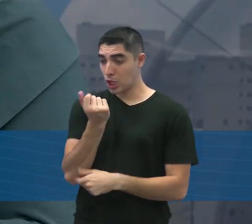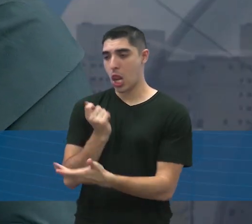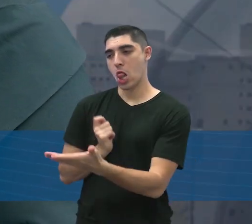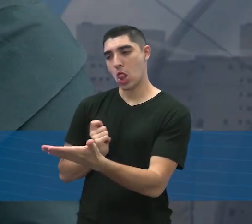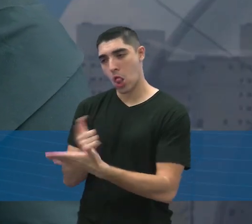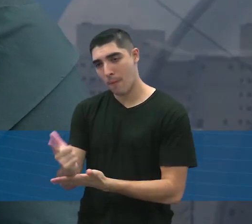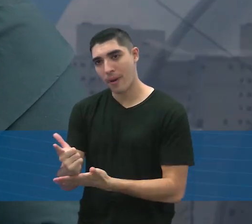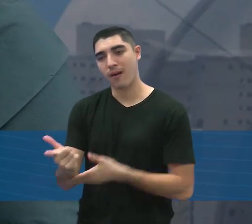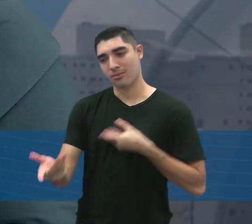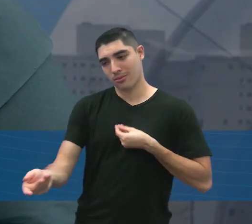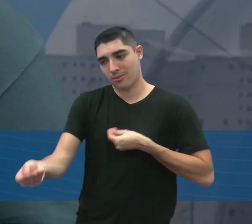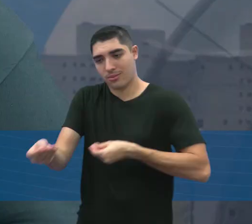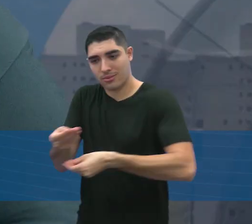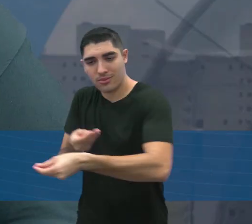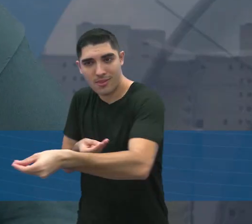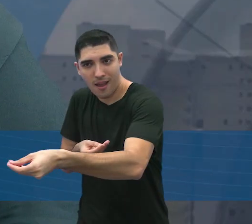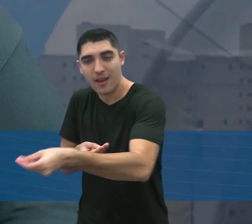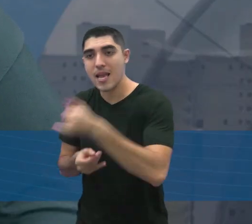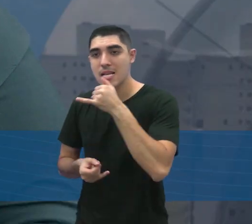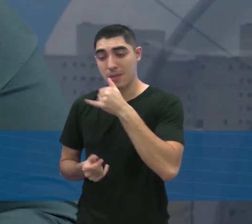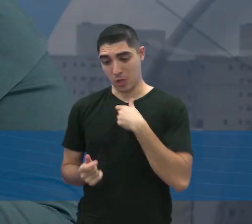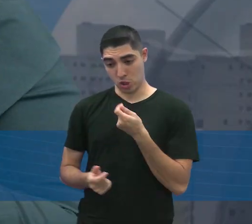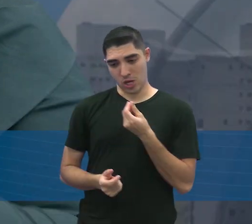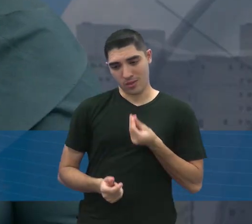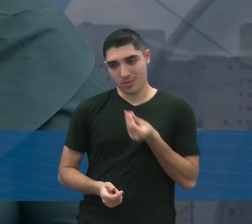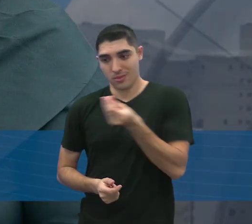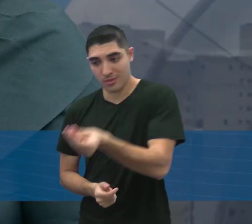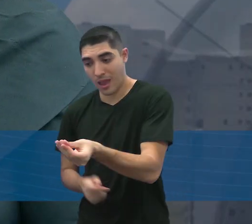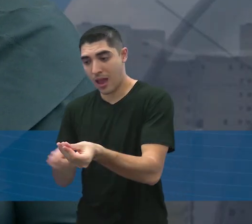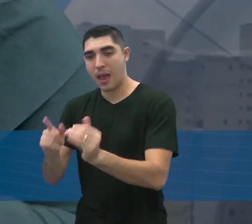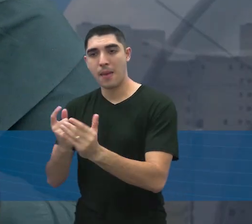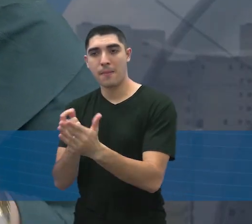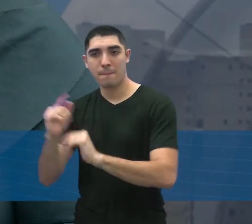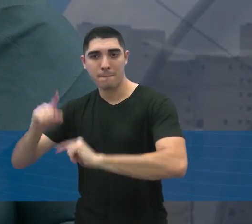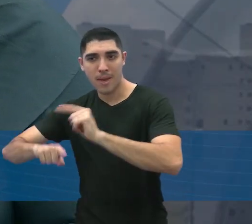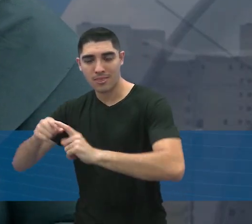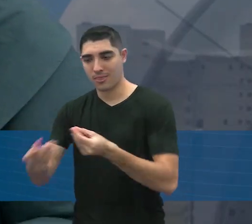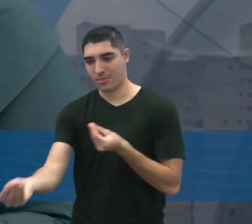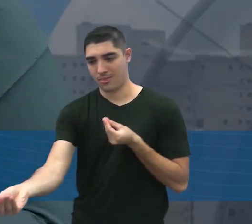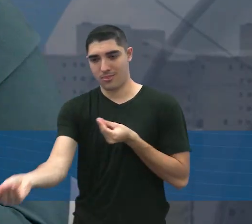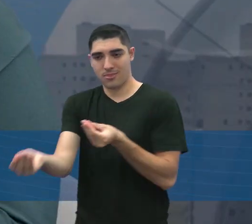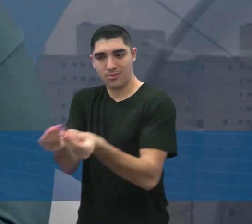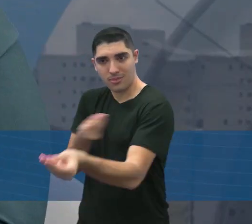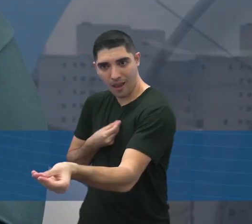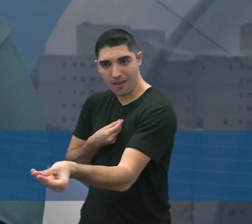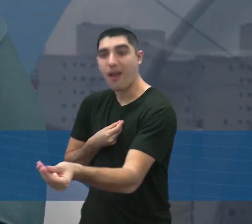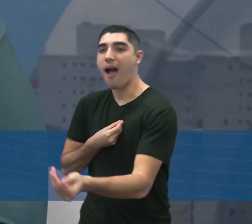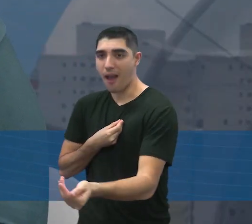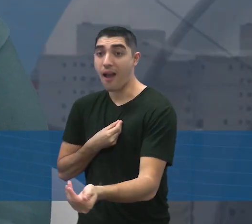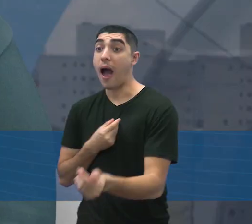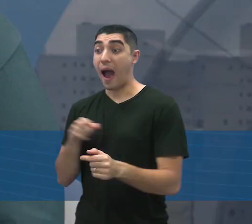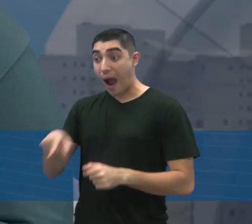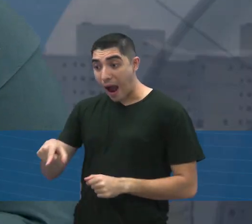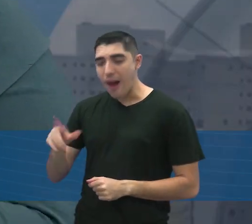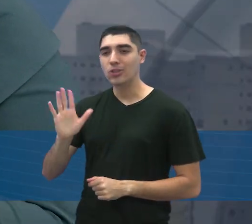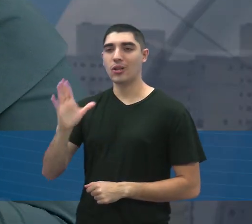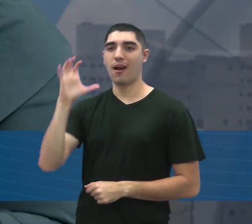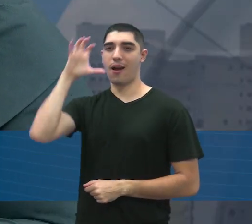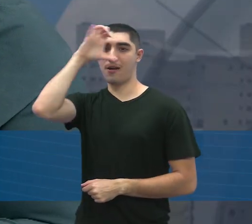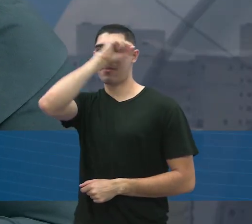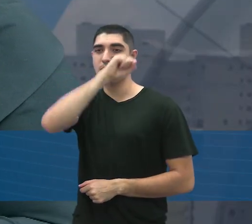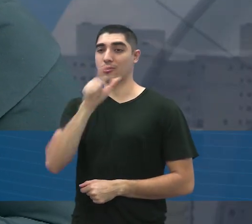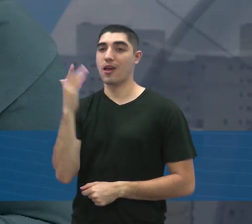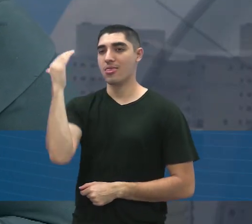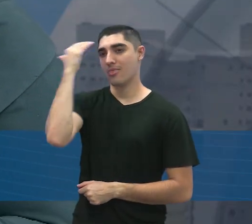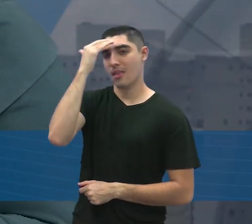que existe ali uma relação sendo estabelecida. A partir daí, eu preciso trazer educação financeira para dentro de casa. E eu